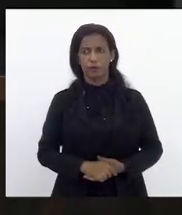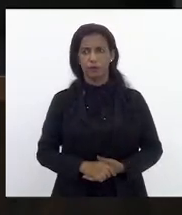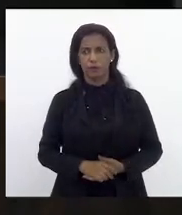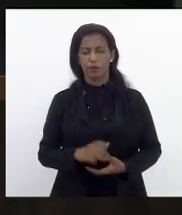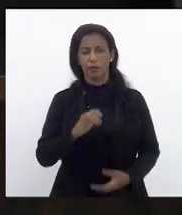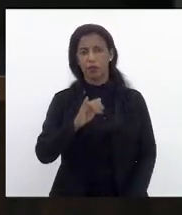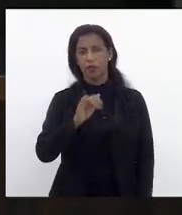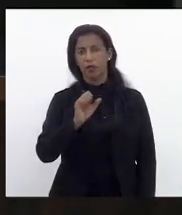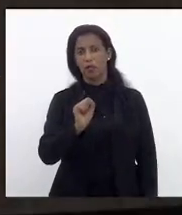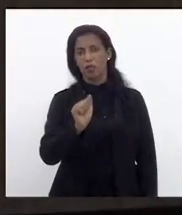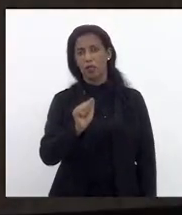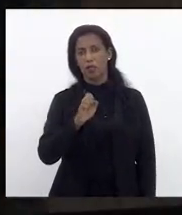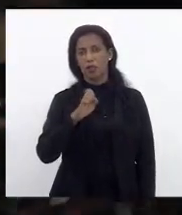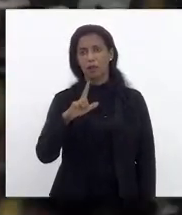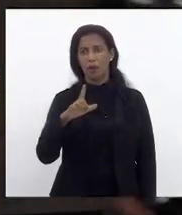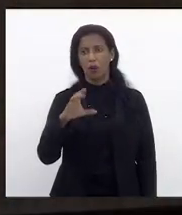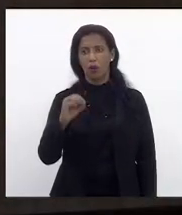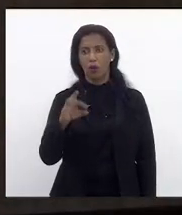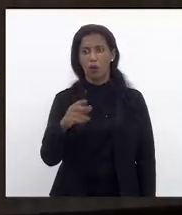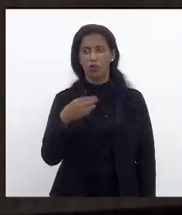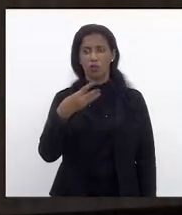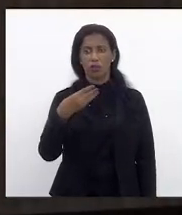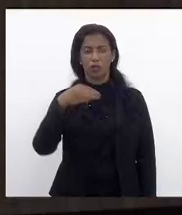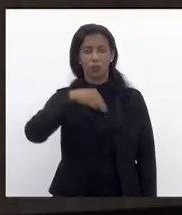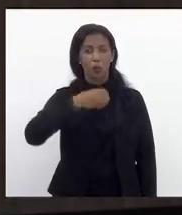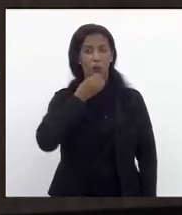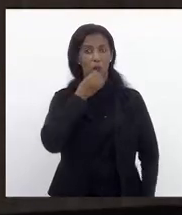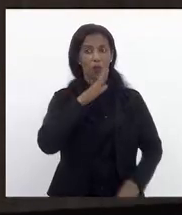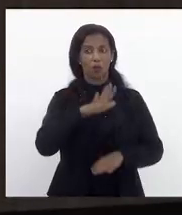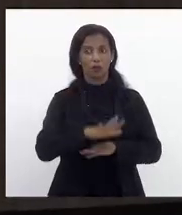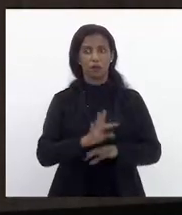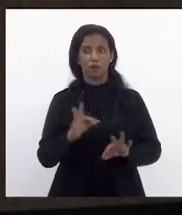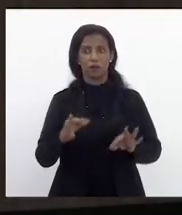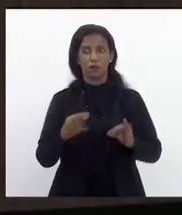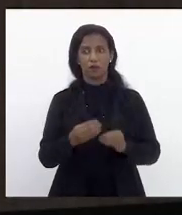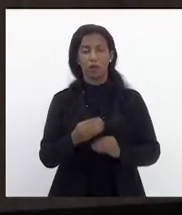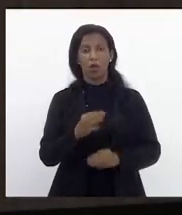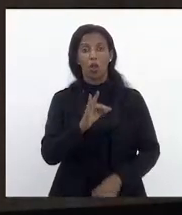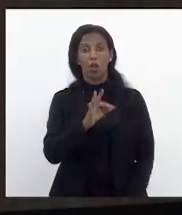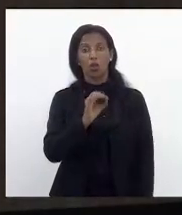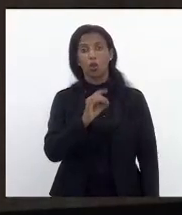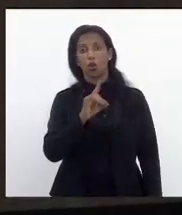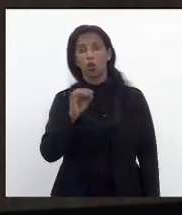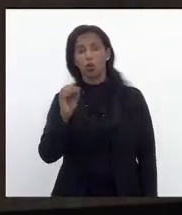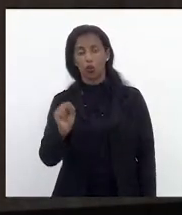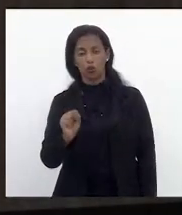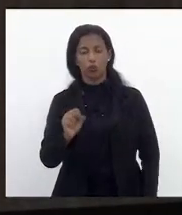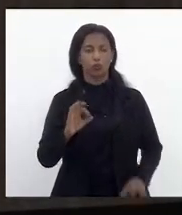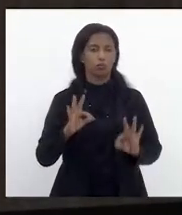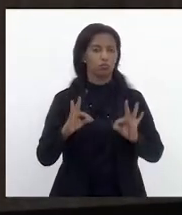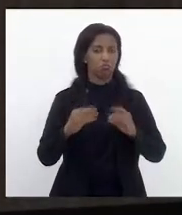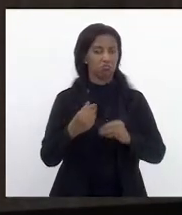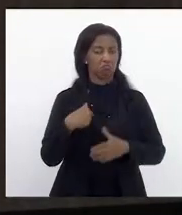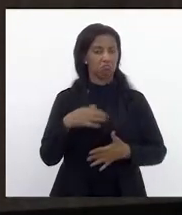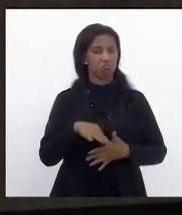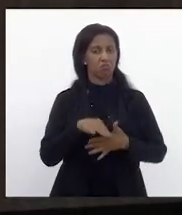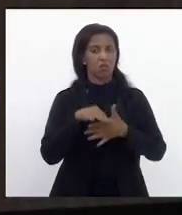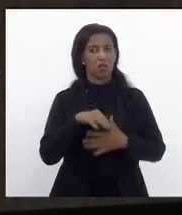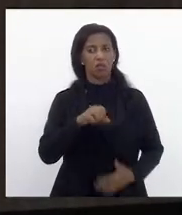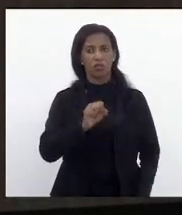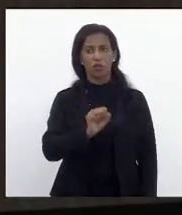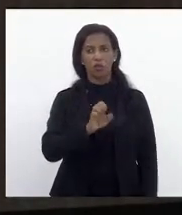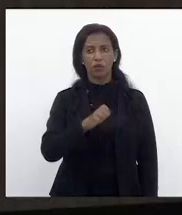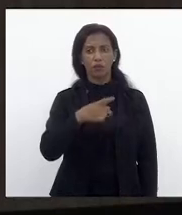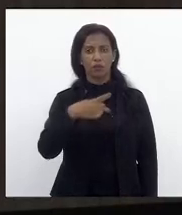Isabel Costa três minutos por favor Boa tarde a todos a todas a todos estou aqui representando o